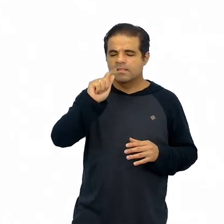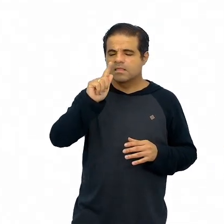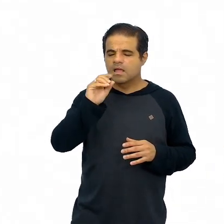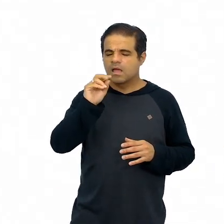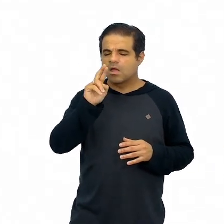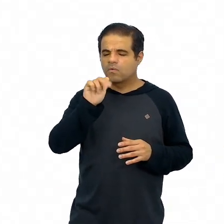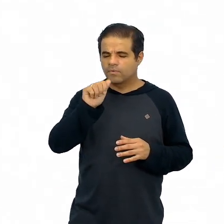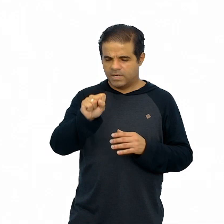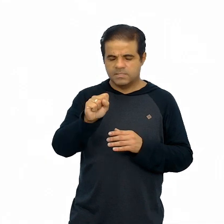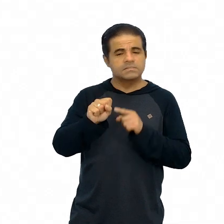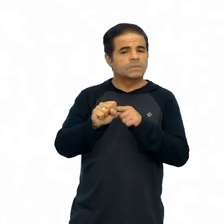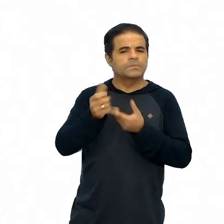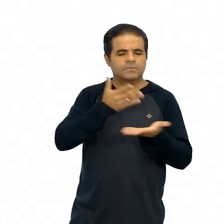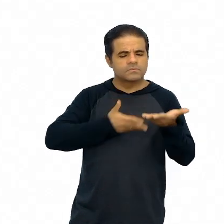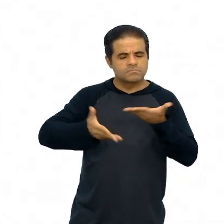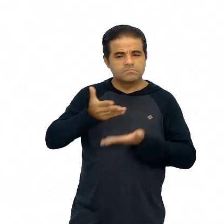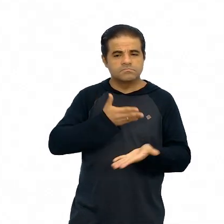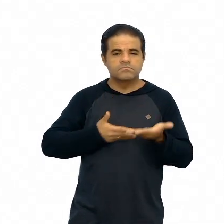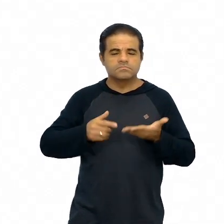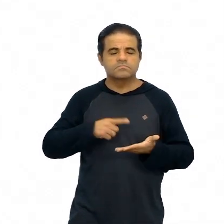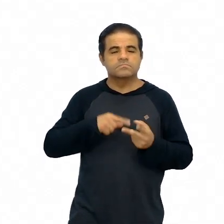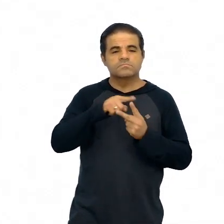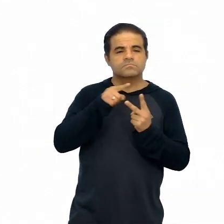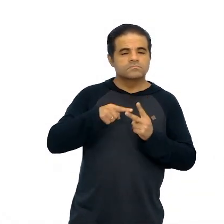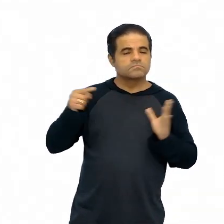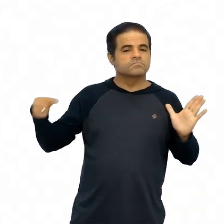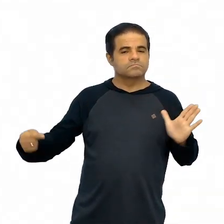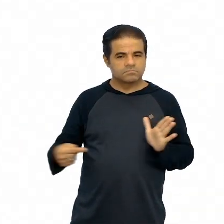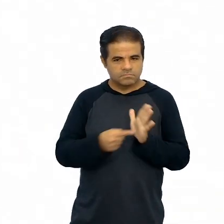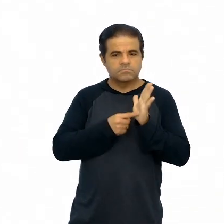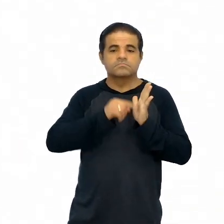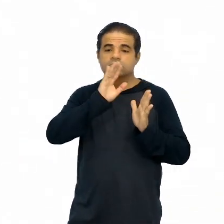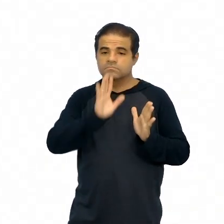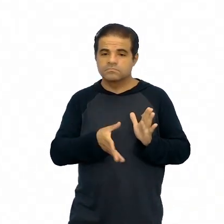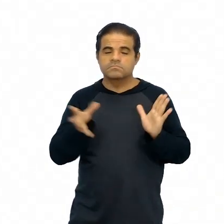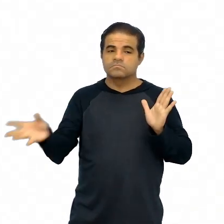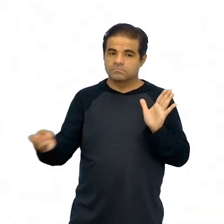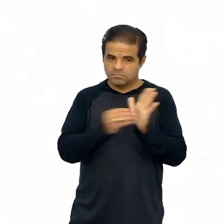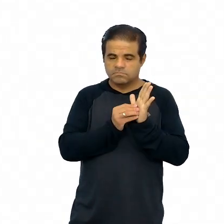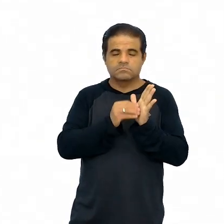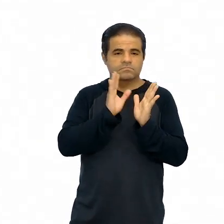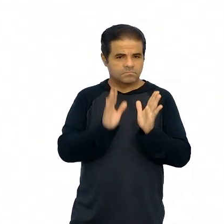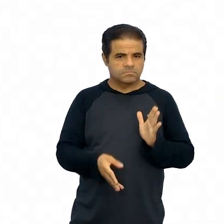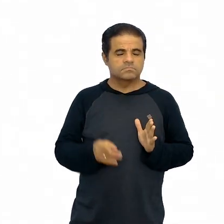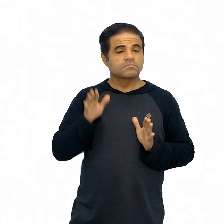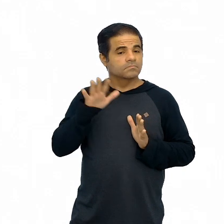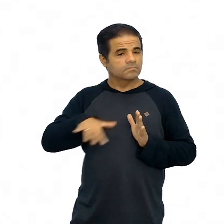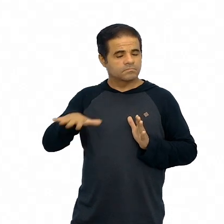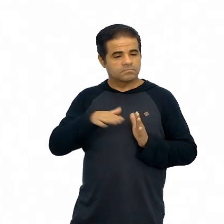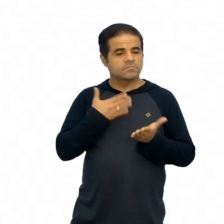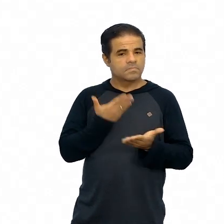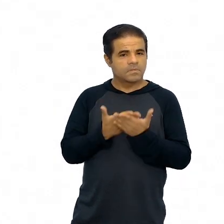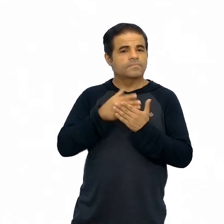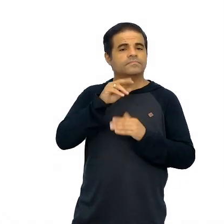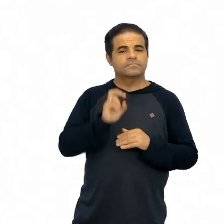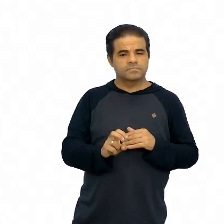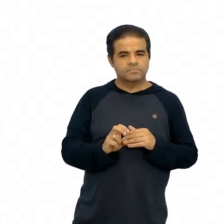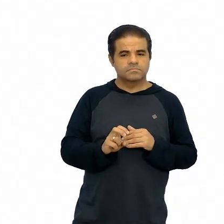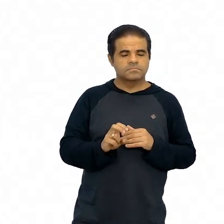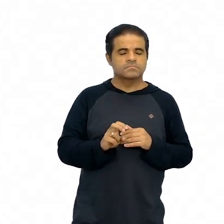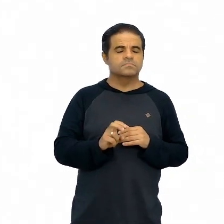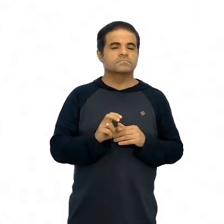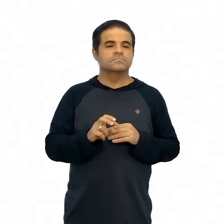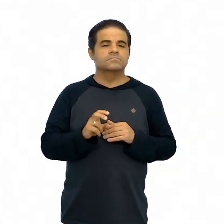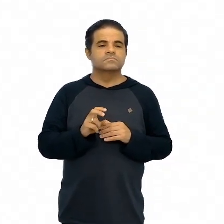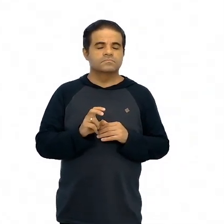Pitágoras, relacionado com a distância de 2 pontos. Já foi visto isso lá na aula 5, na